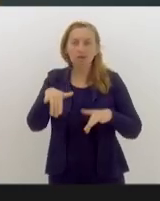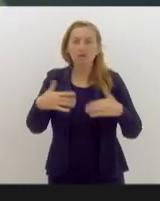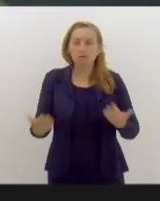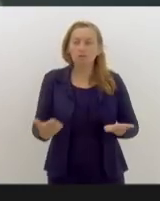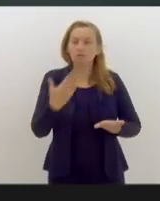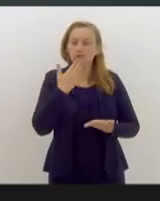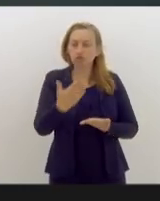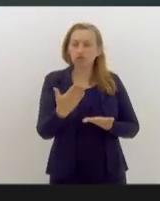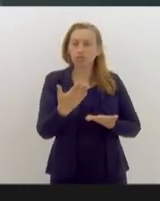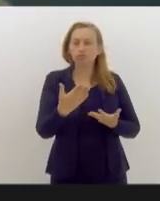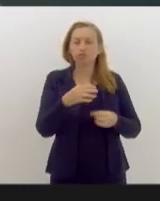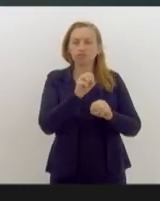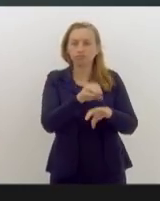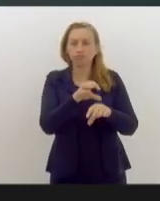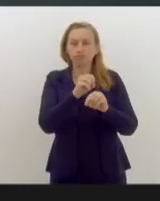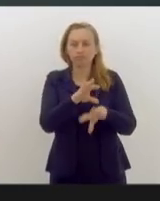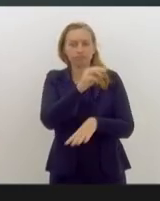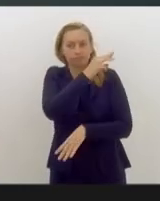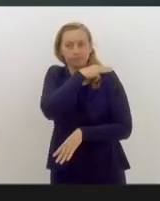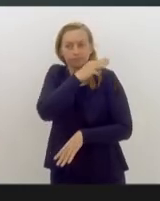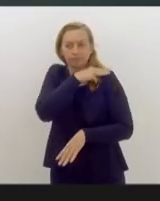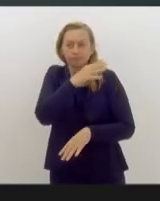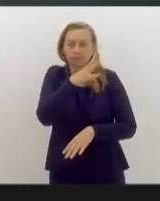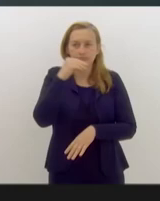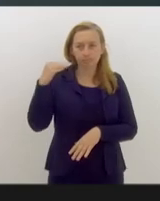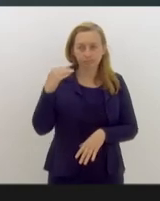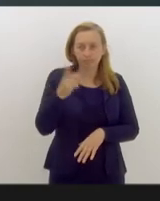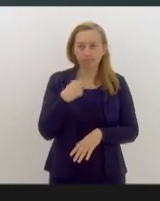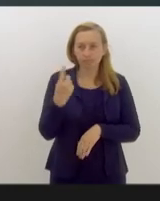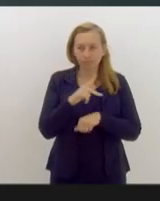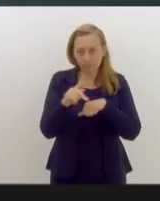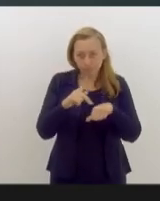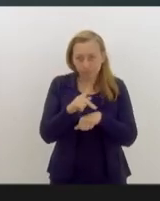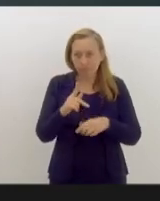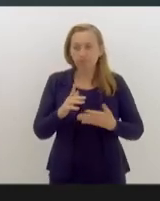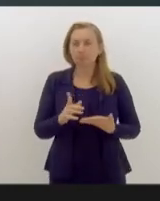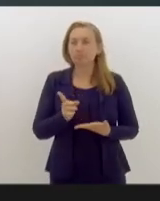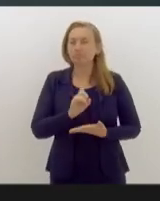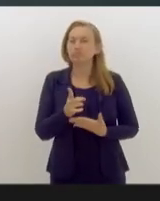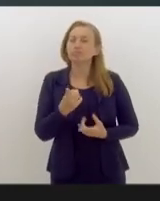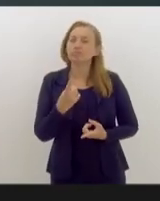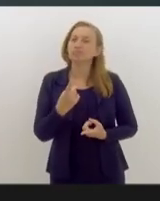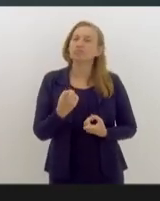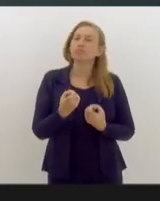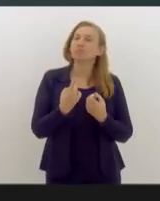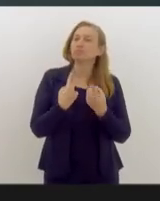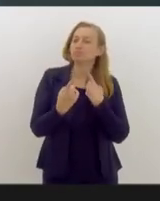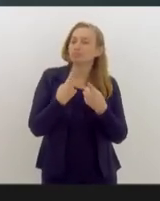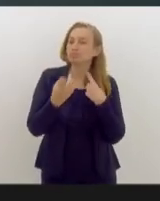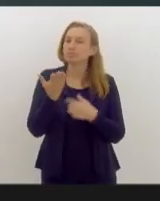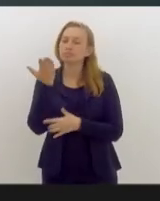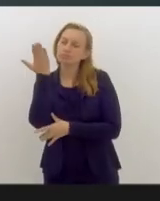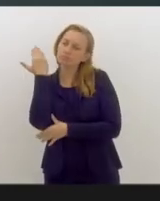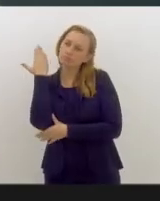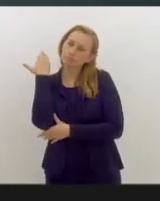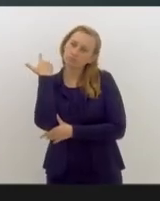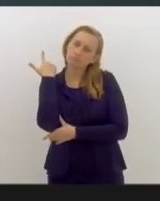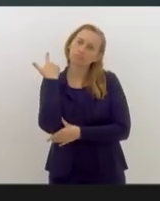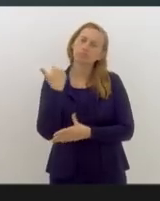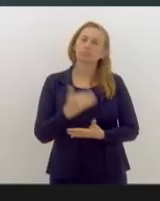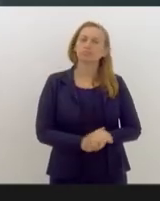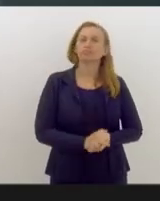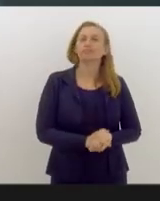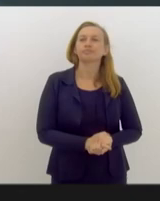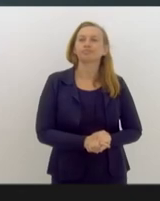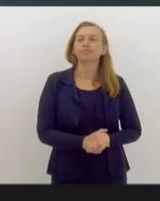gente oferecia para o nosso adolescente no nosso país. E no debate da época, venceu que